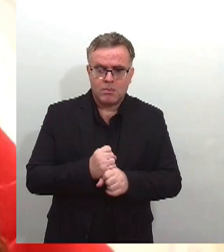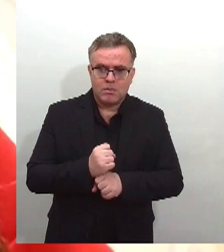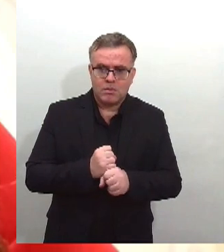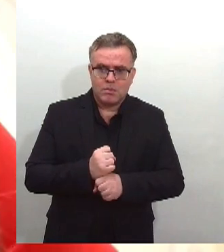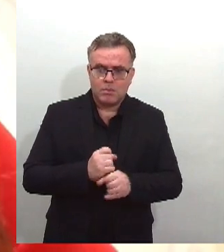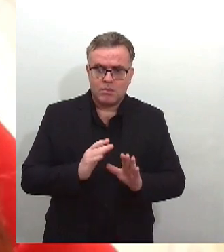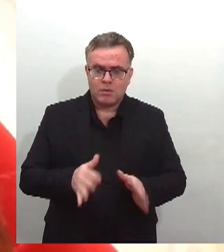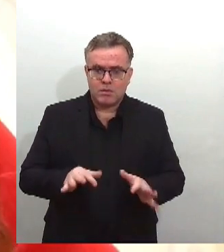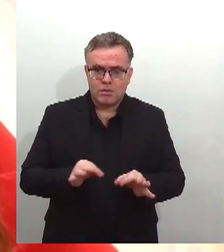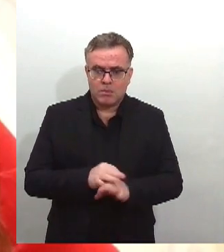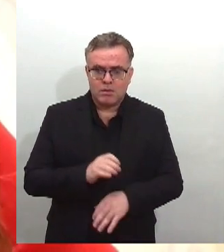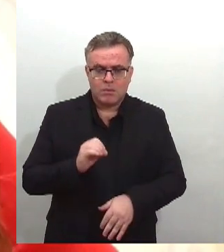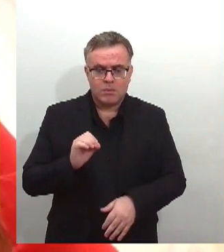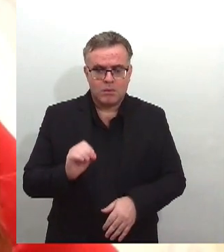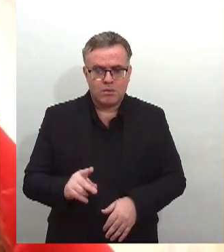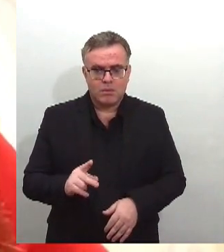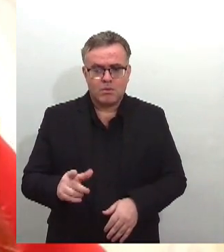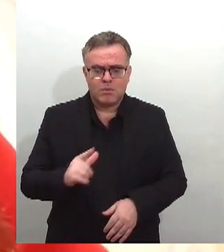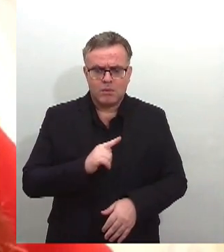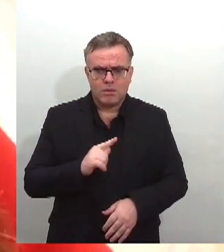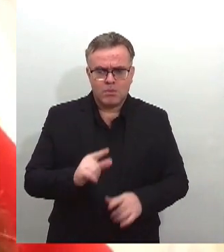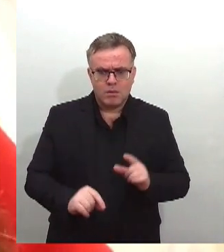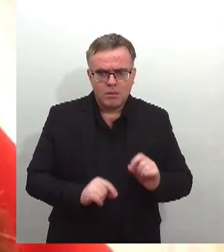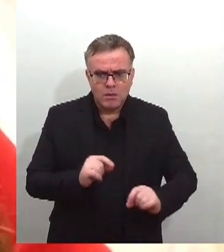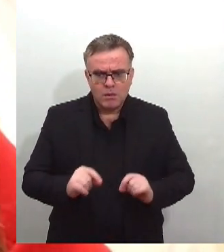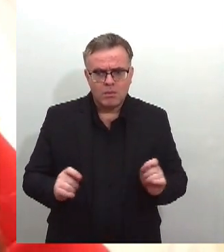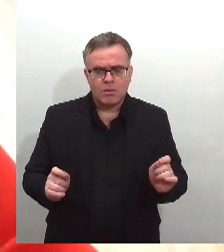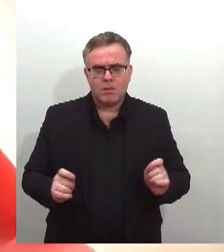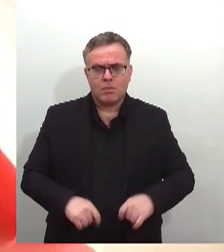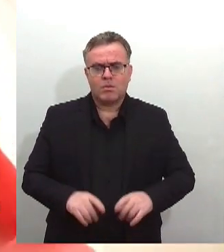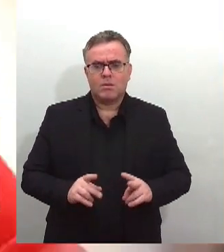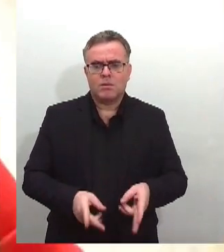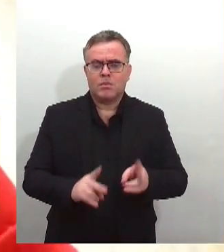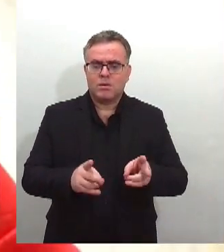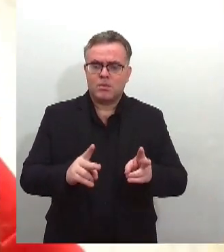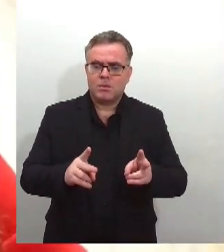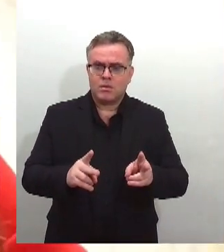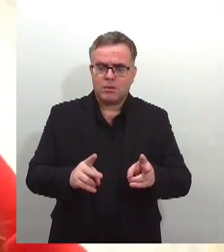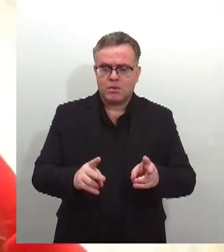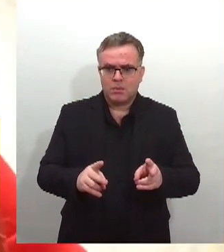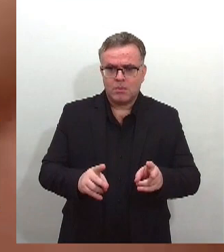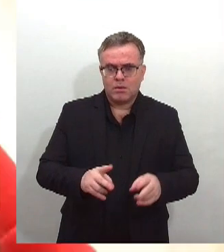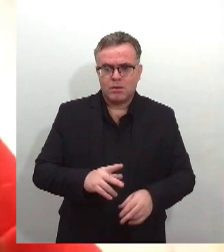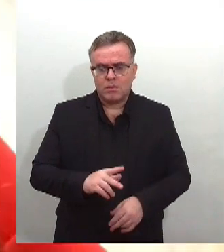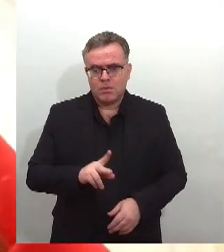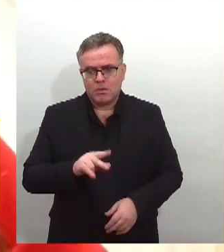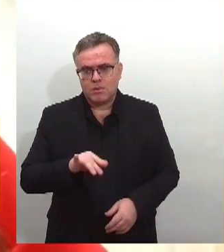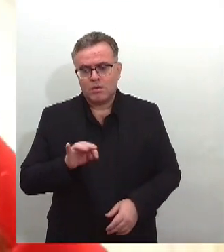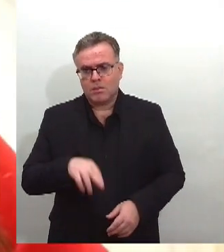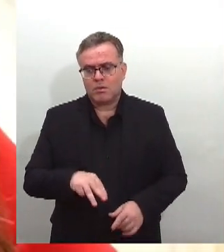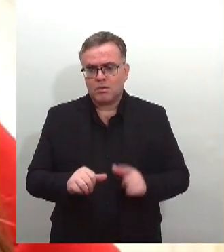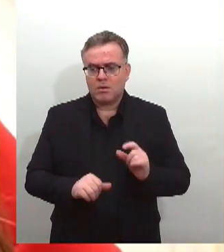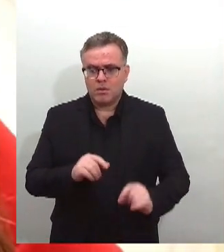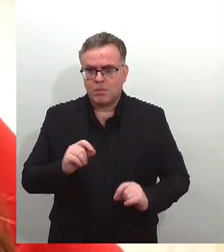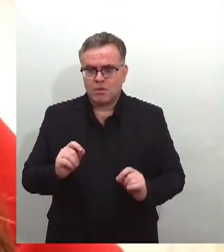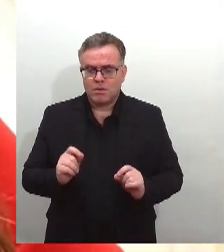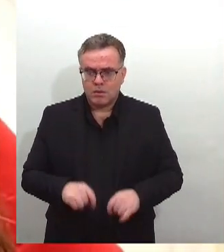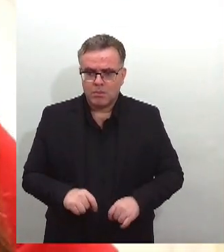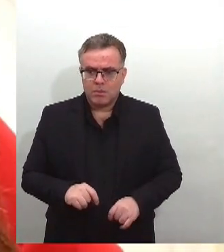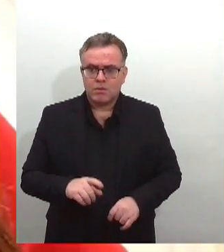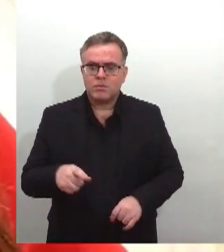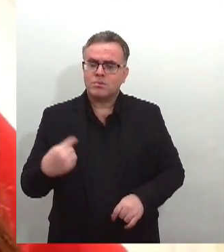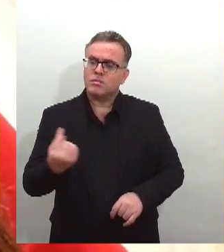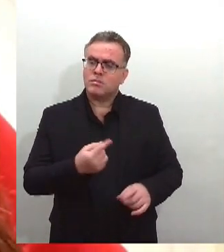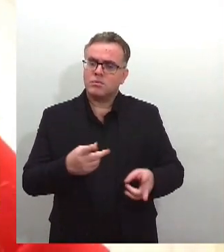é que existe uma diferença muito grande entre a vítima da violência doméstica e a vítima, por exemplo, de um roubo. A gente vê que a vítima do roubo, quando